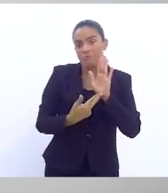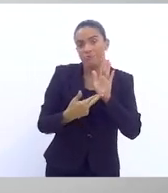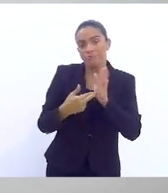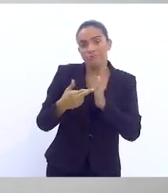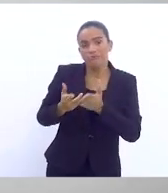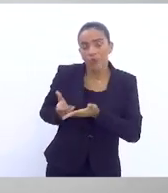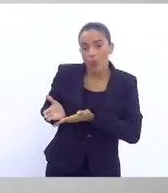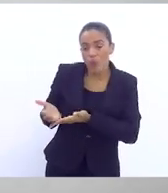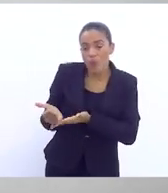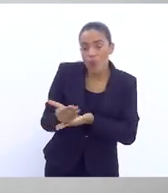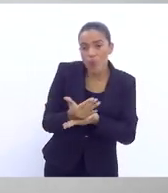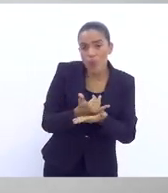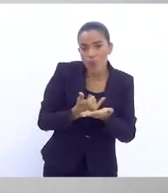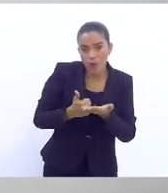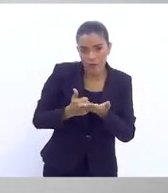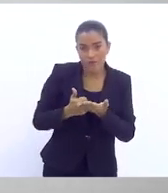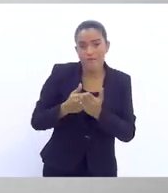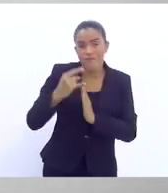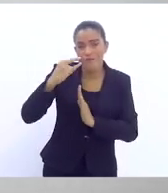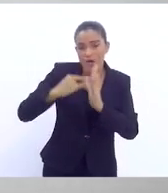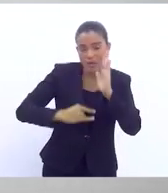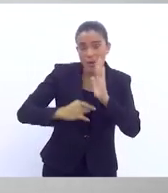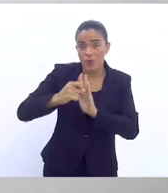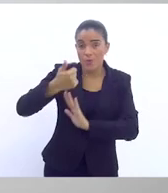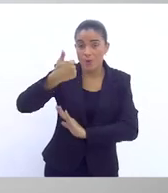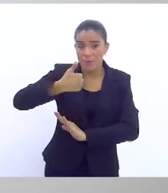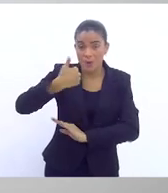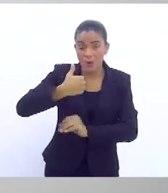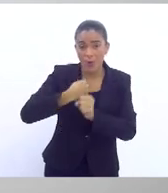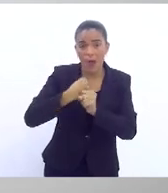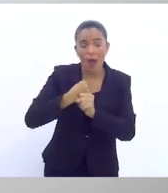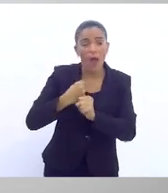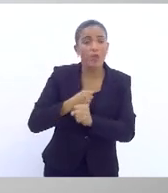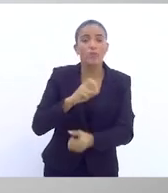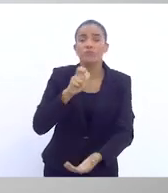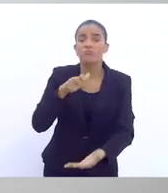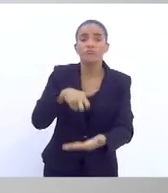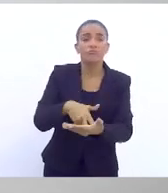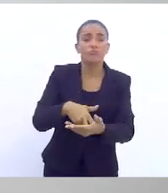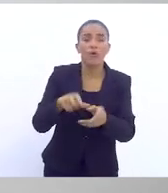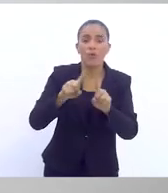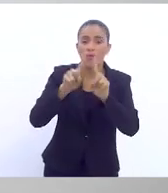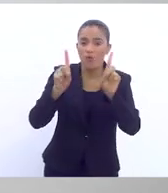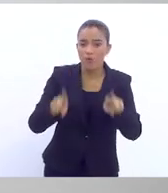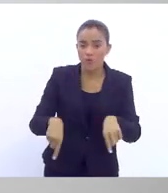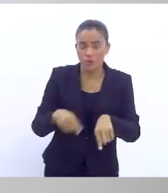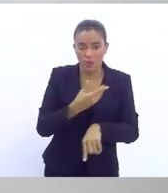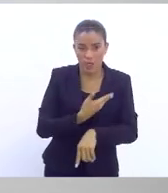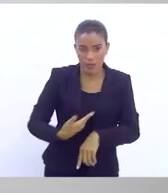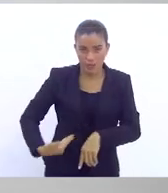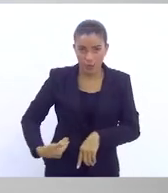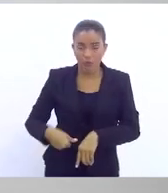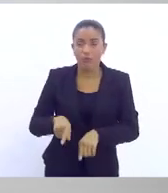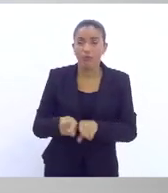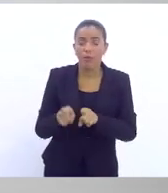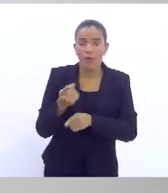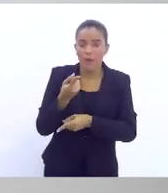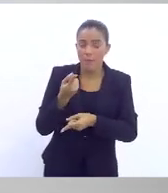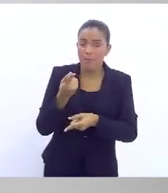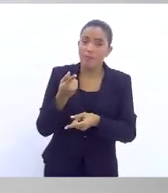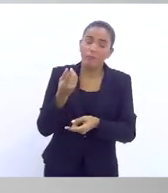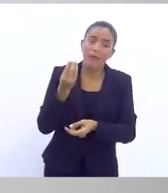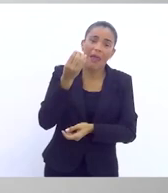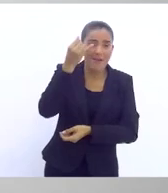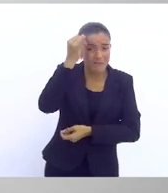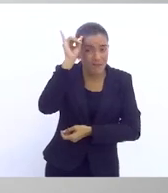cumprir as metas fiscais no primeiro ano punha-se o funcionalismo público com reajuste para não